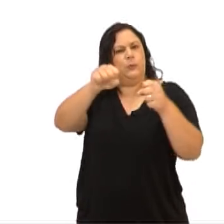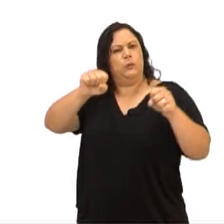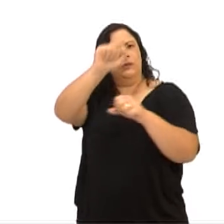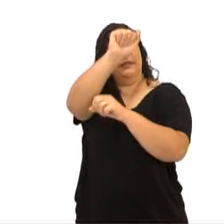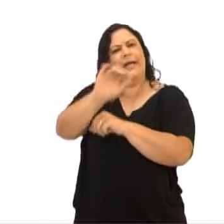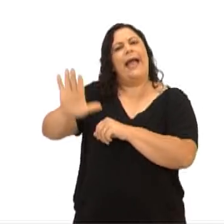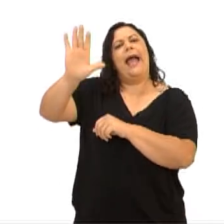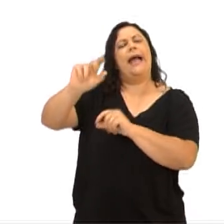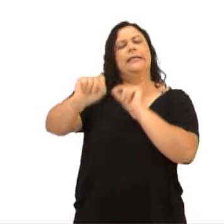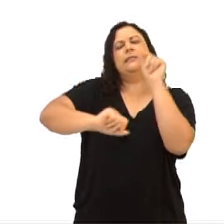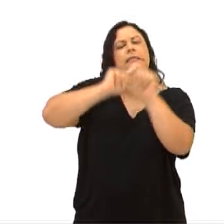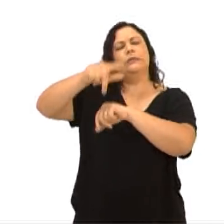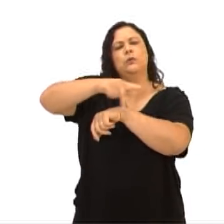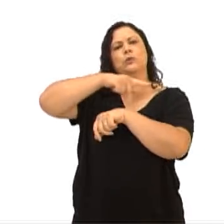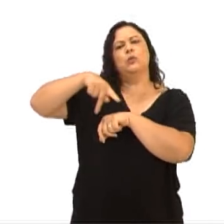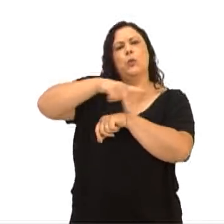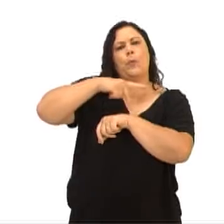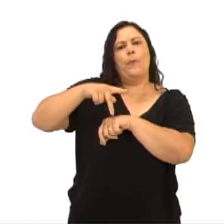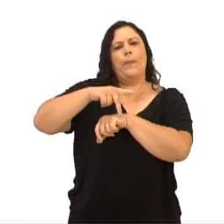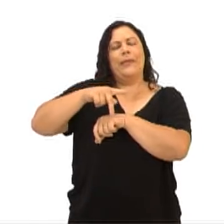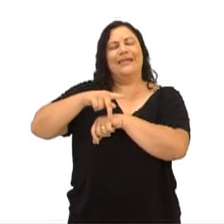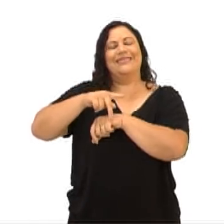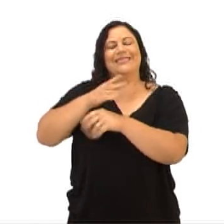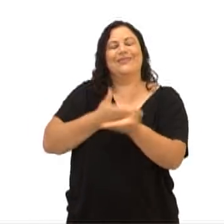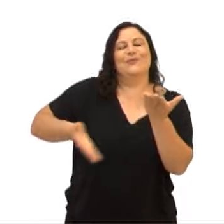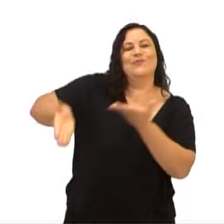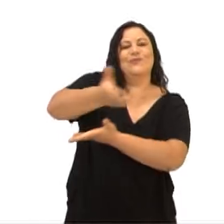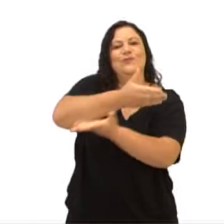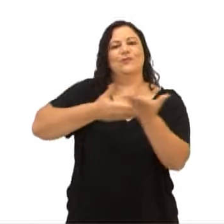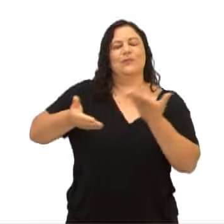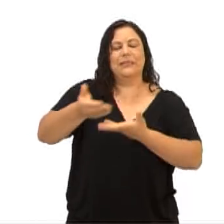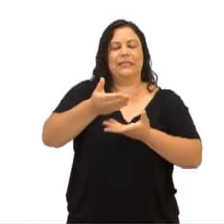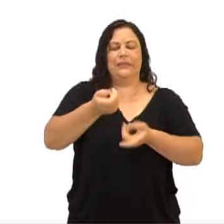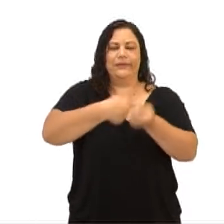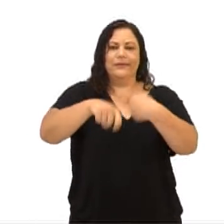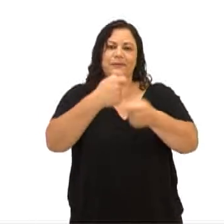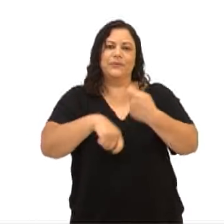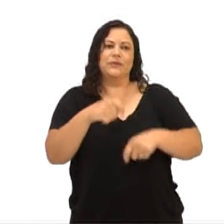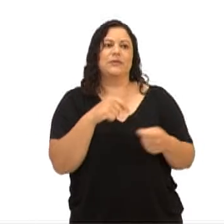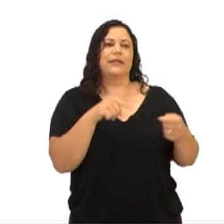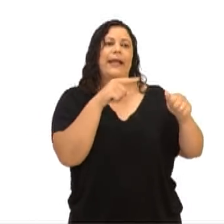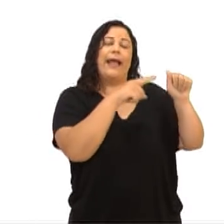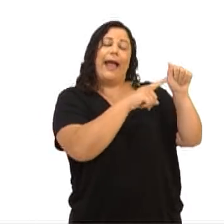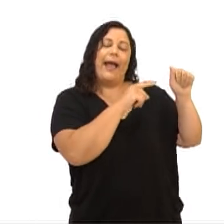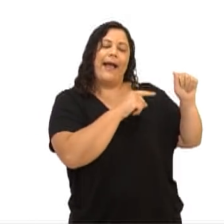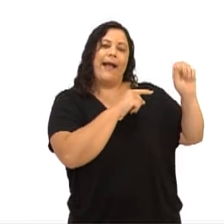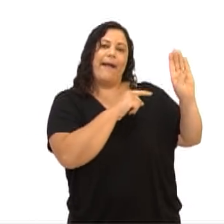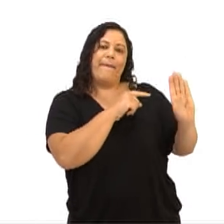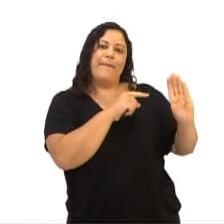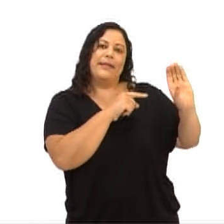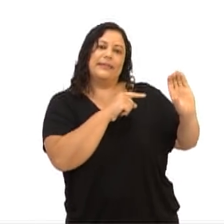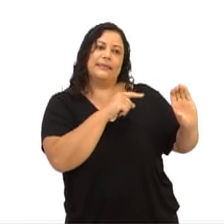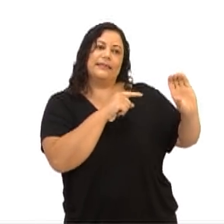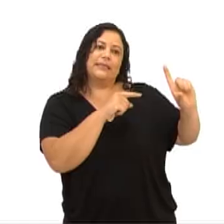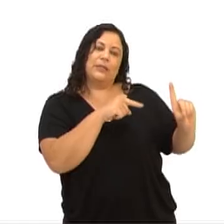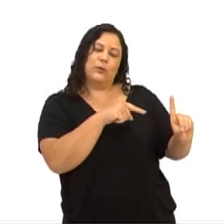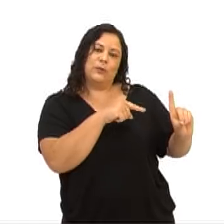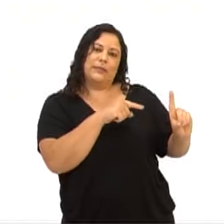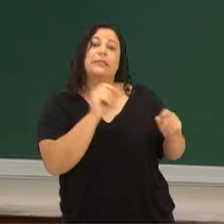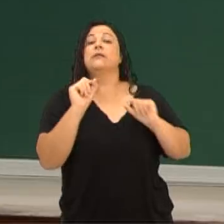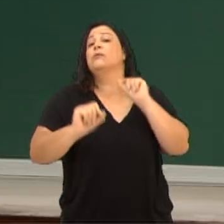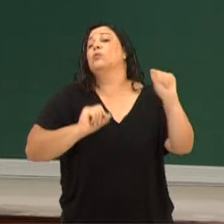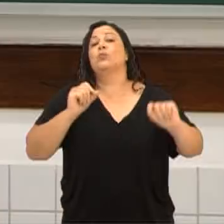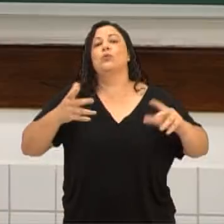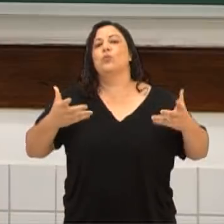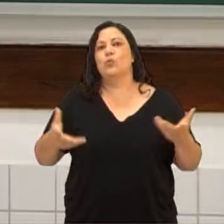comercial. Que país é este? Letra A, a Índia. Letra B, a Coreia do Sul. Letra C, Israel. Ou letra D, a